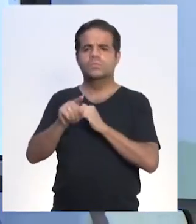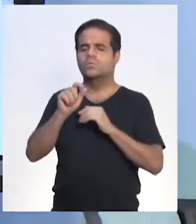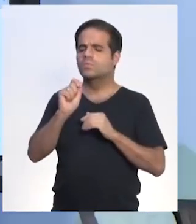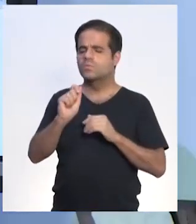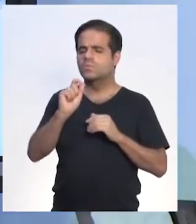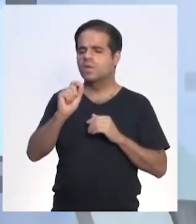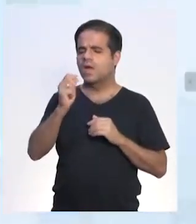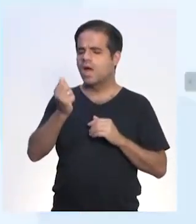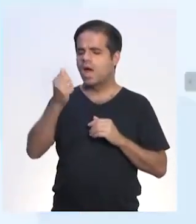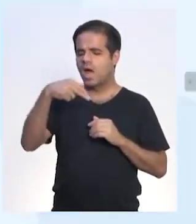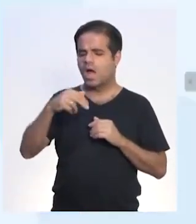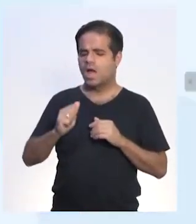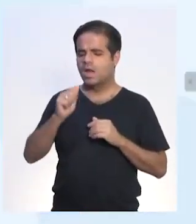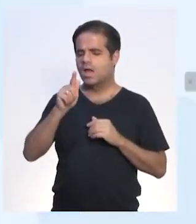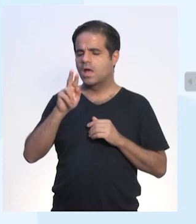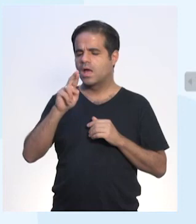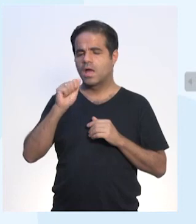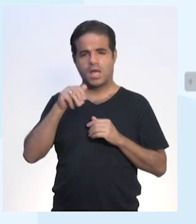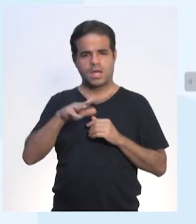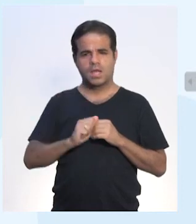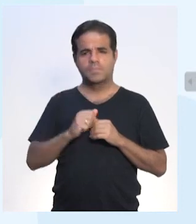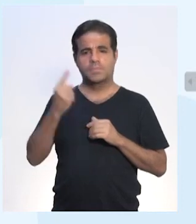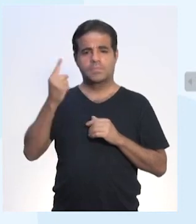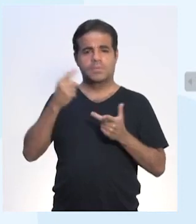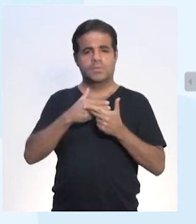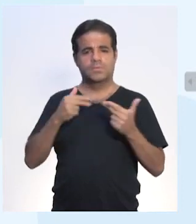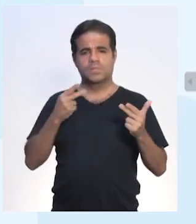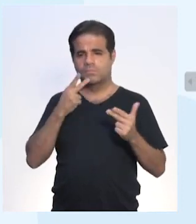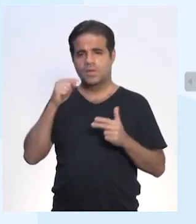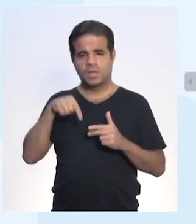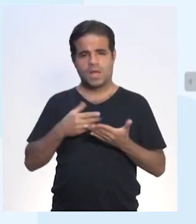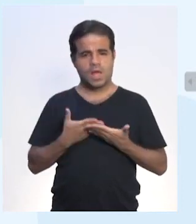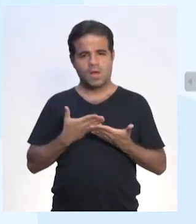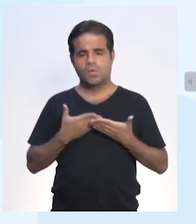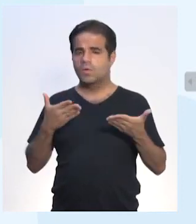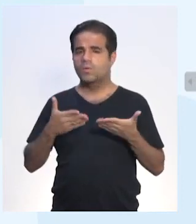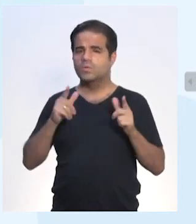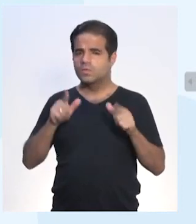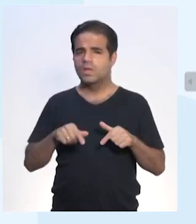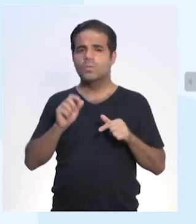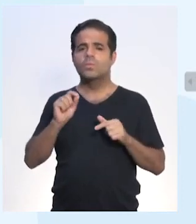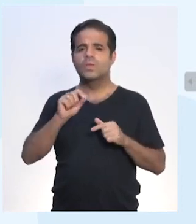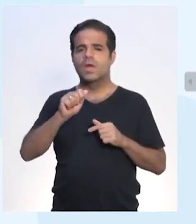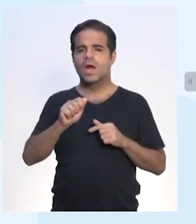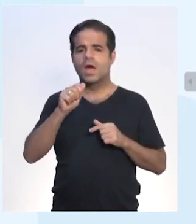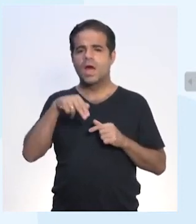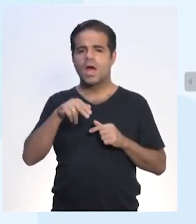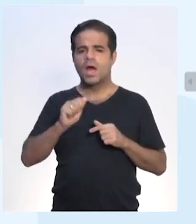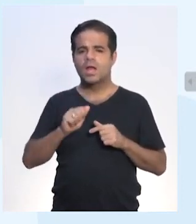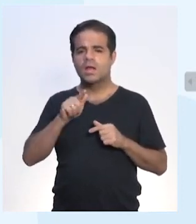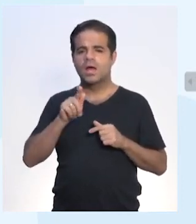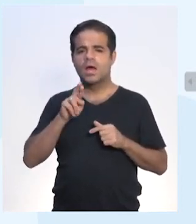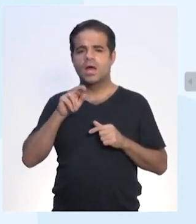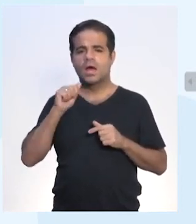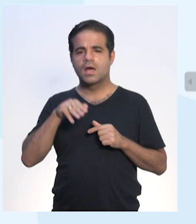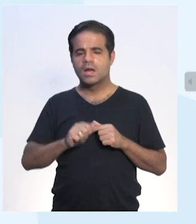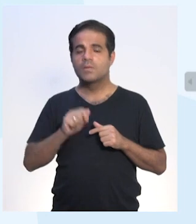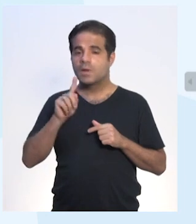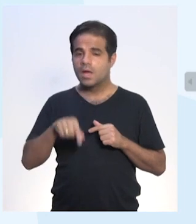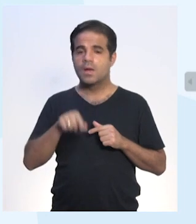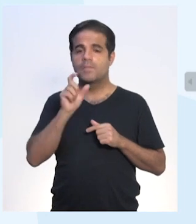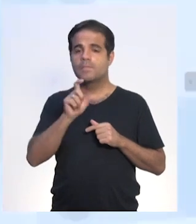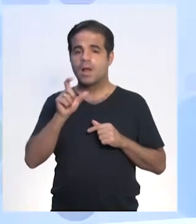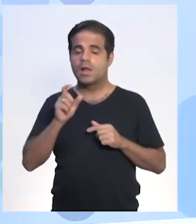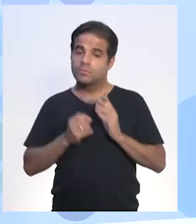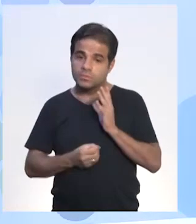anagrama. A primeira coisa que eu falei na aula de hoje é o que é um anagrama. Um anagrama são palavras que